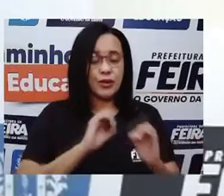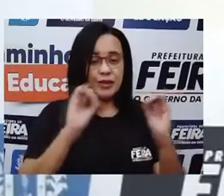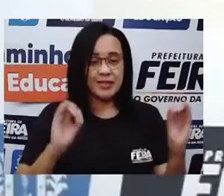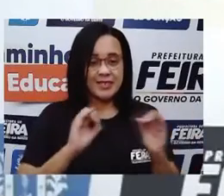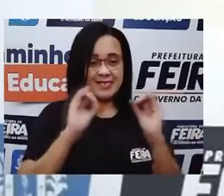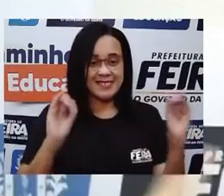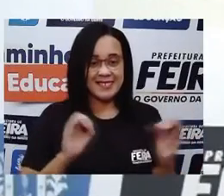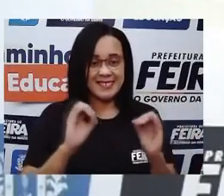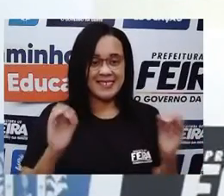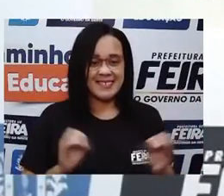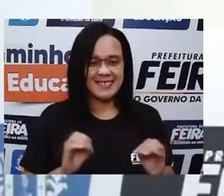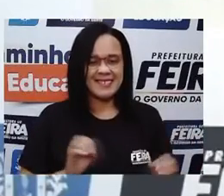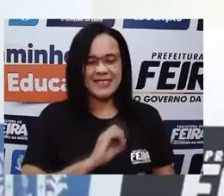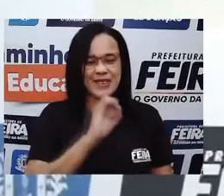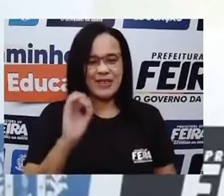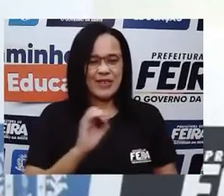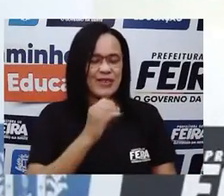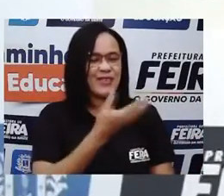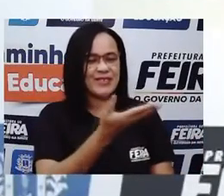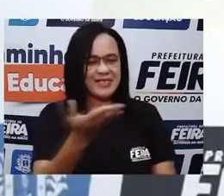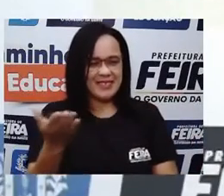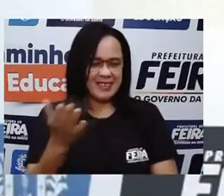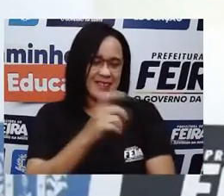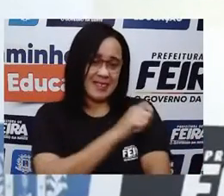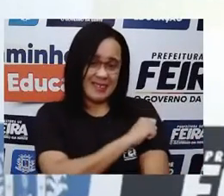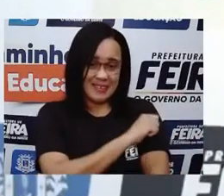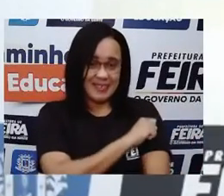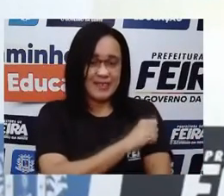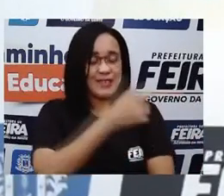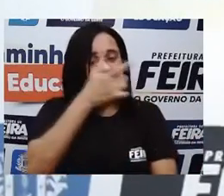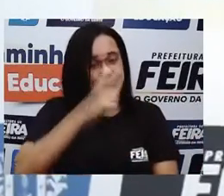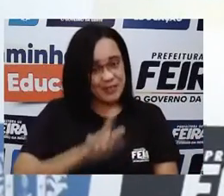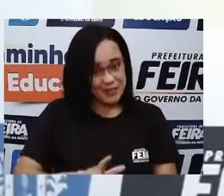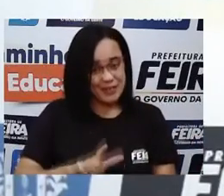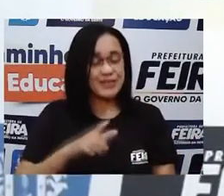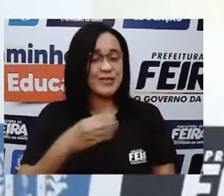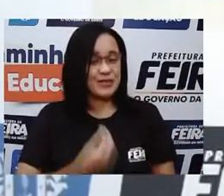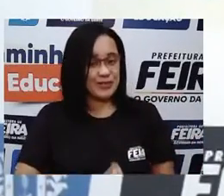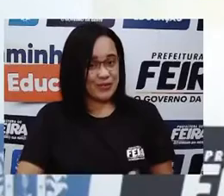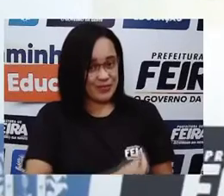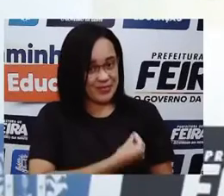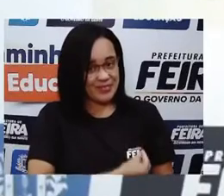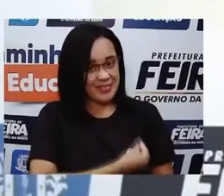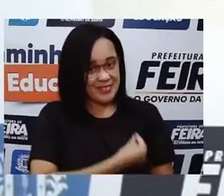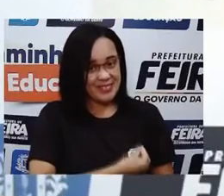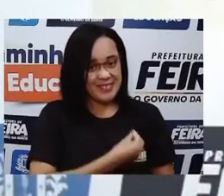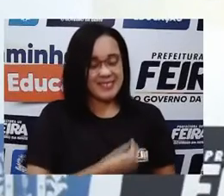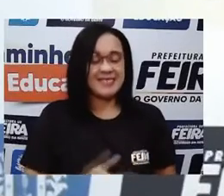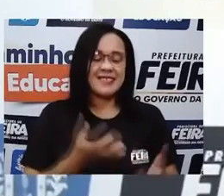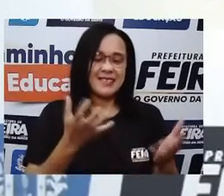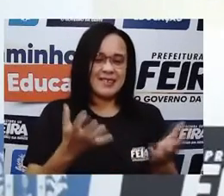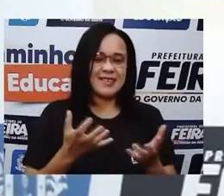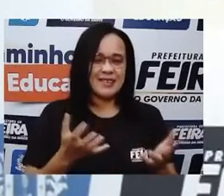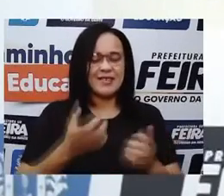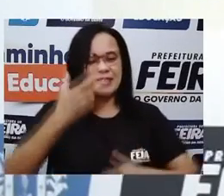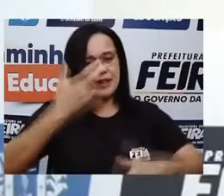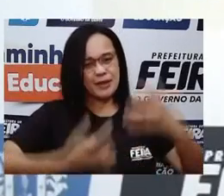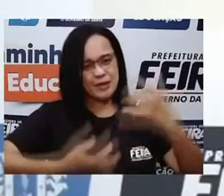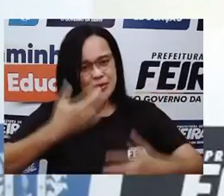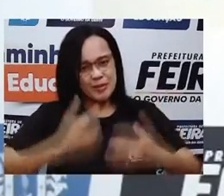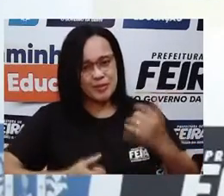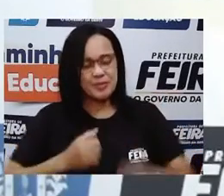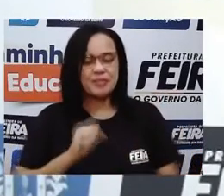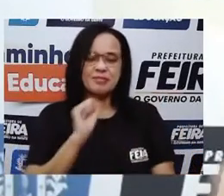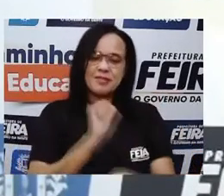Oi! Olá, meus alunos! Mais uma vez estamos aqui. Quero dizer que